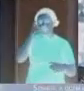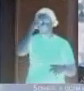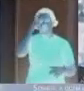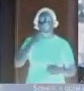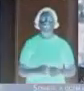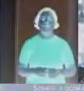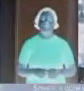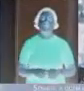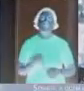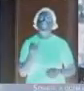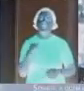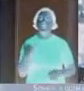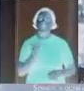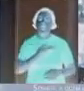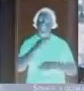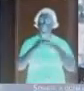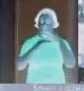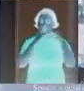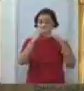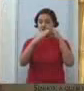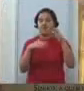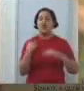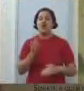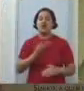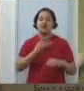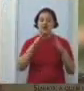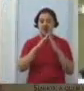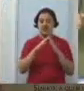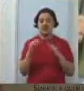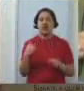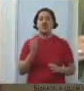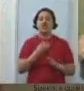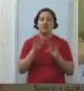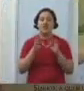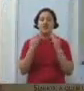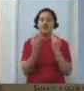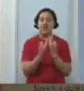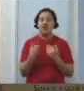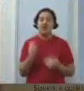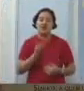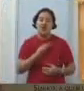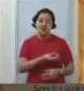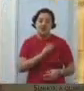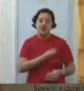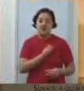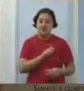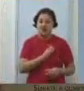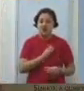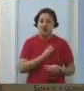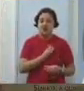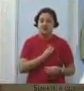Então, se nós construirmos essa nossa casa, a nossa família, a nossa vida sobre esse